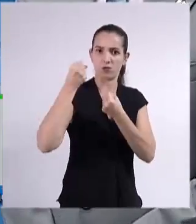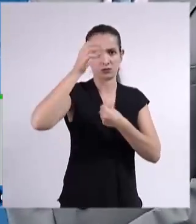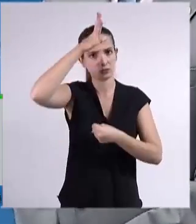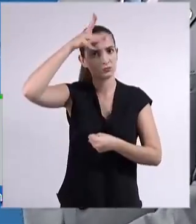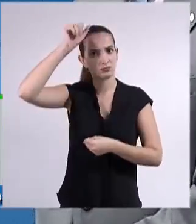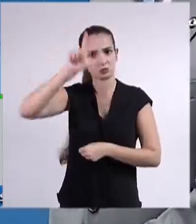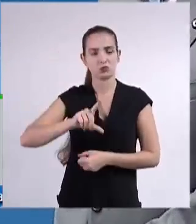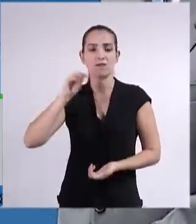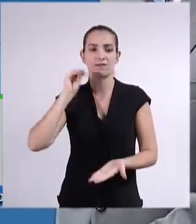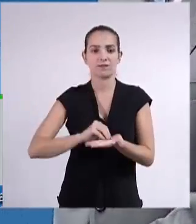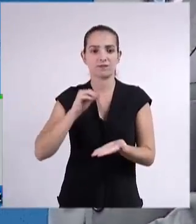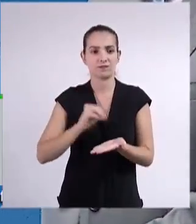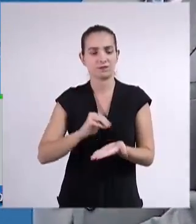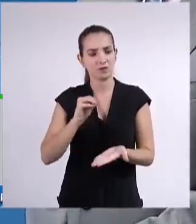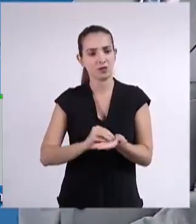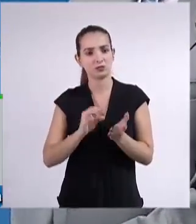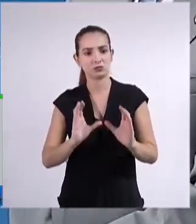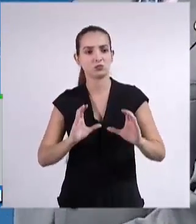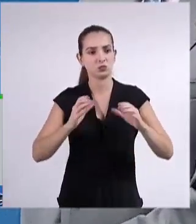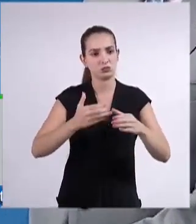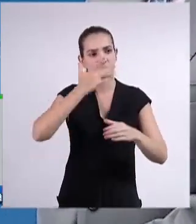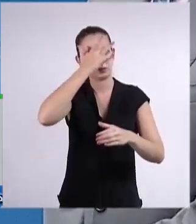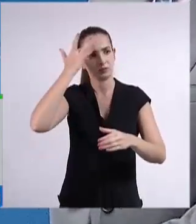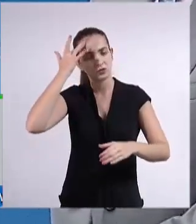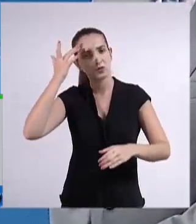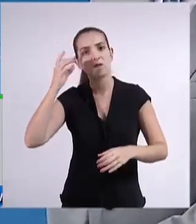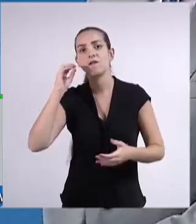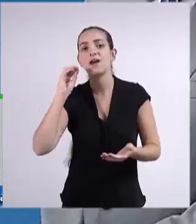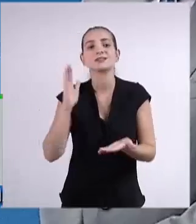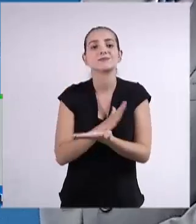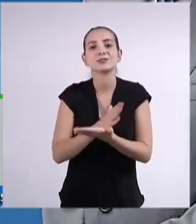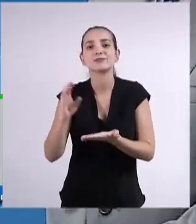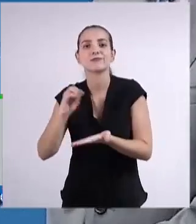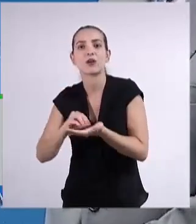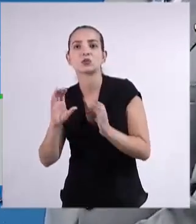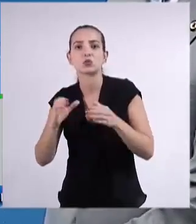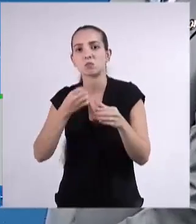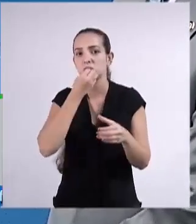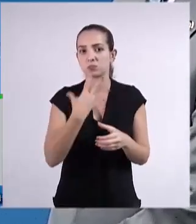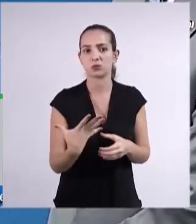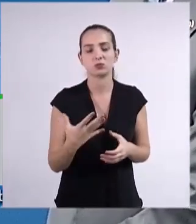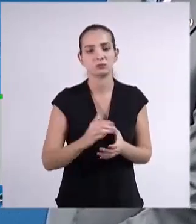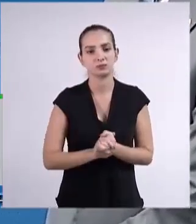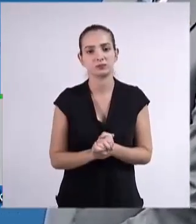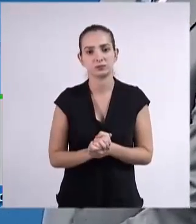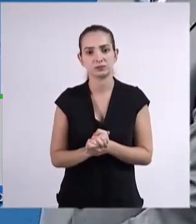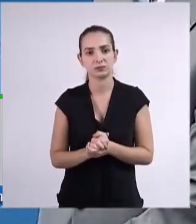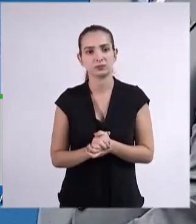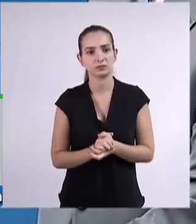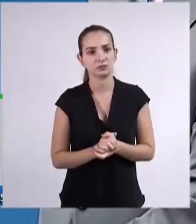público é por falta de time bom, time qualificado. A gente entra em campeonato